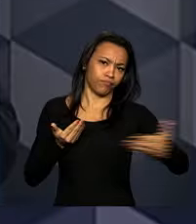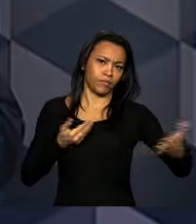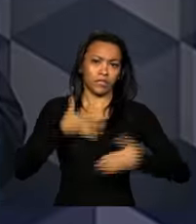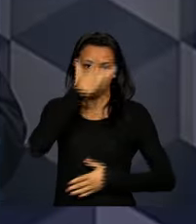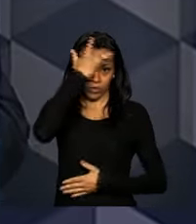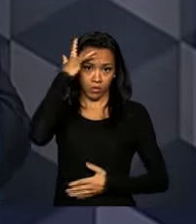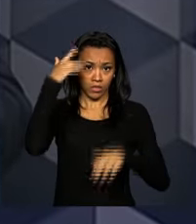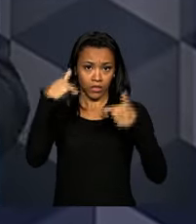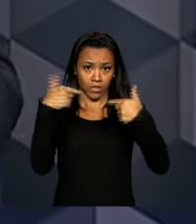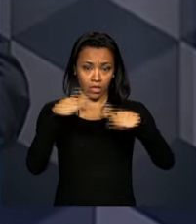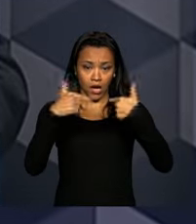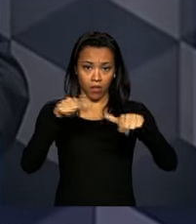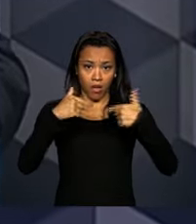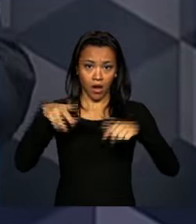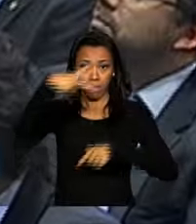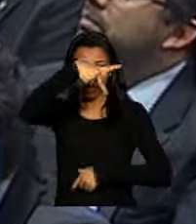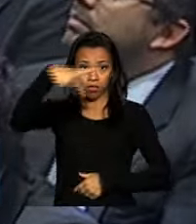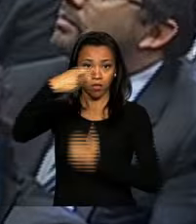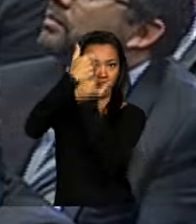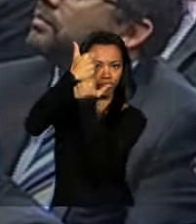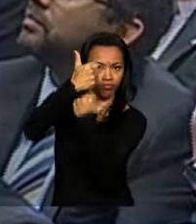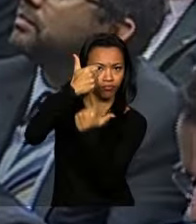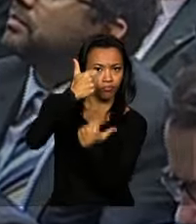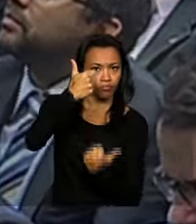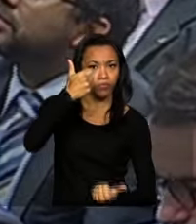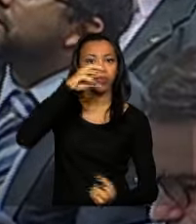executiva do Banco do Brasil,